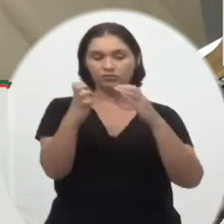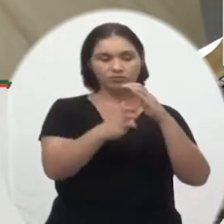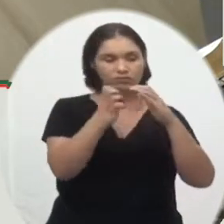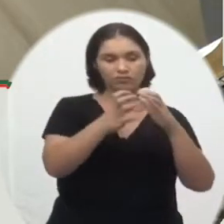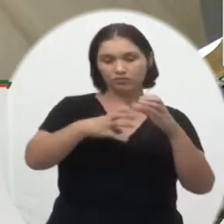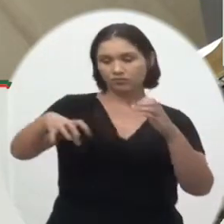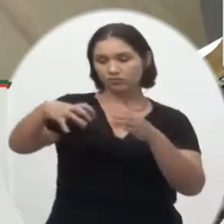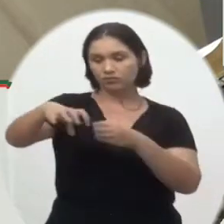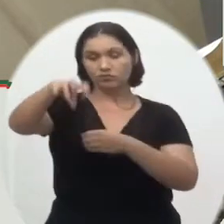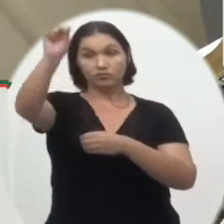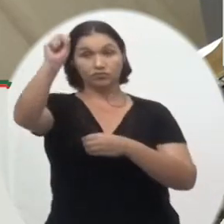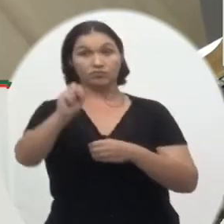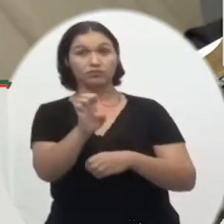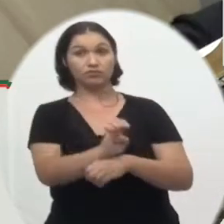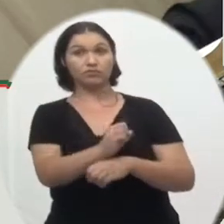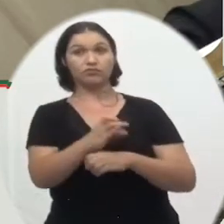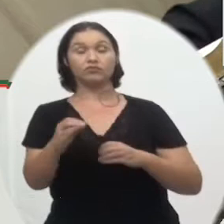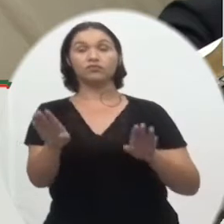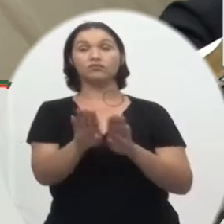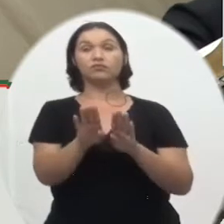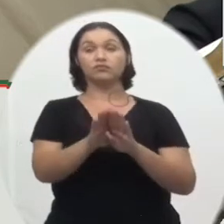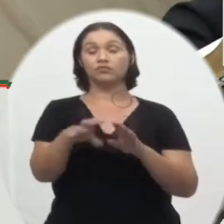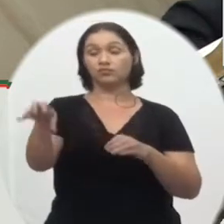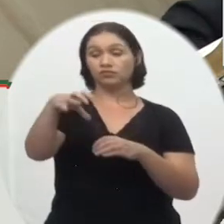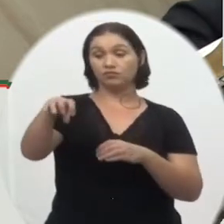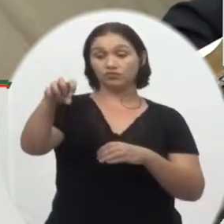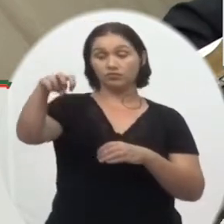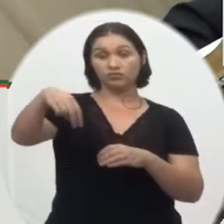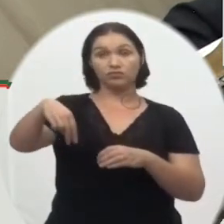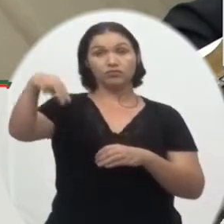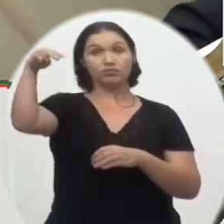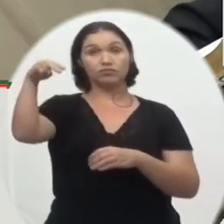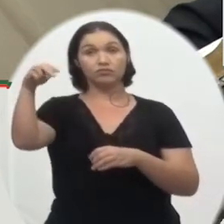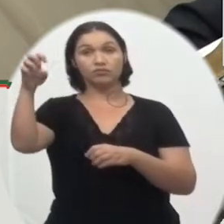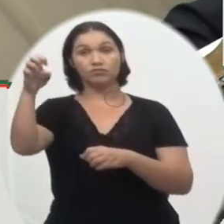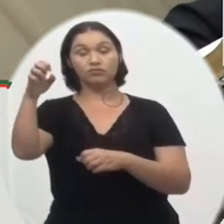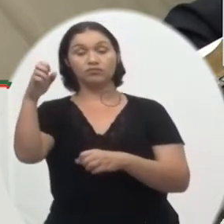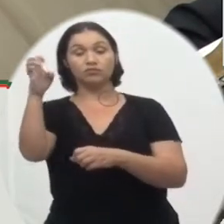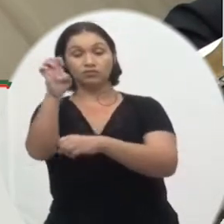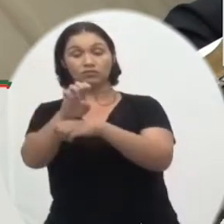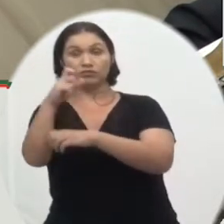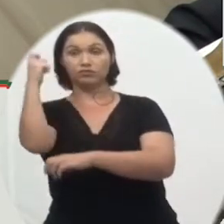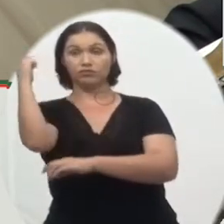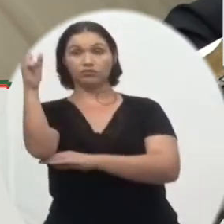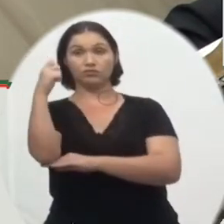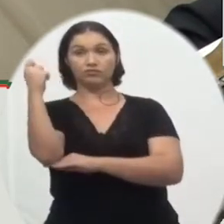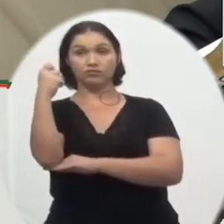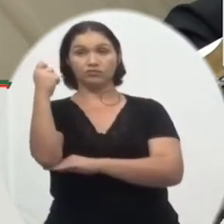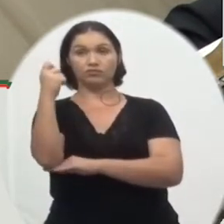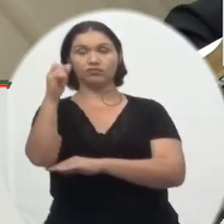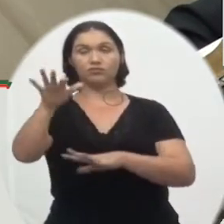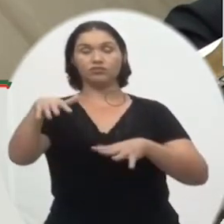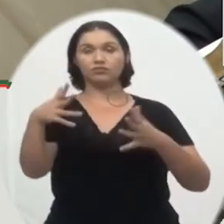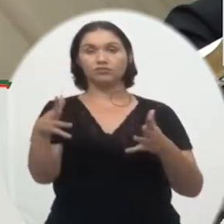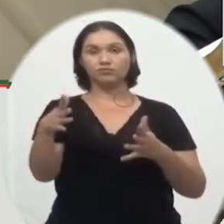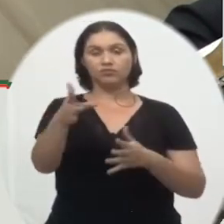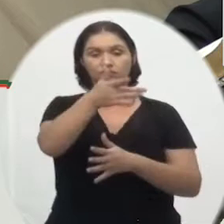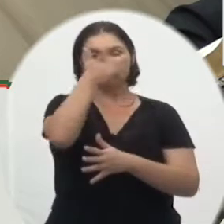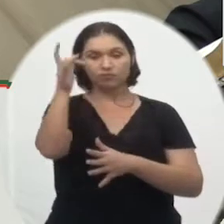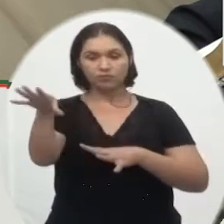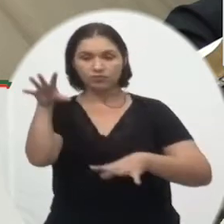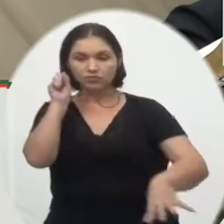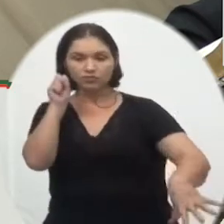a região sul do estado, também a região norte do Rio Grande do Sul. O espaço que vem conquistando é surpreendente,